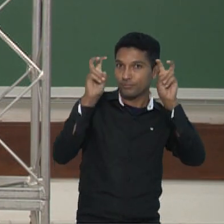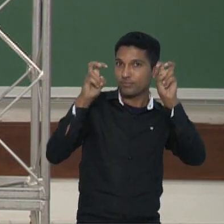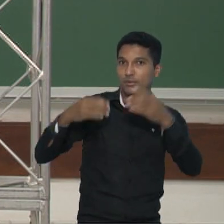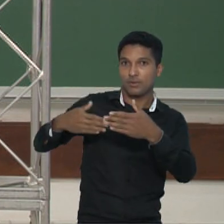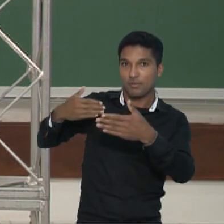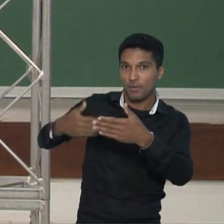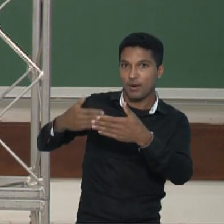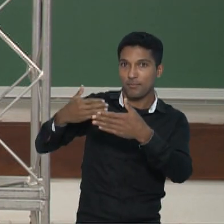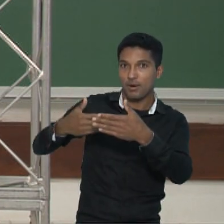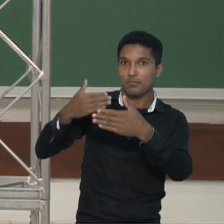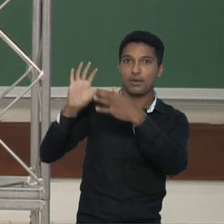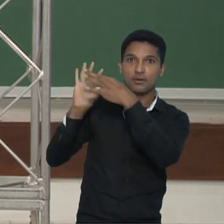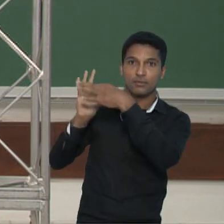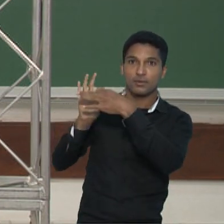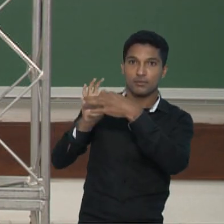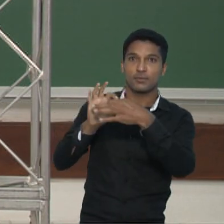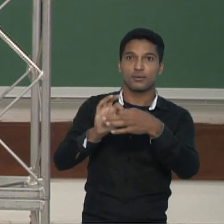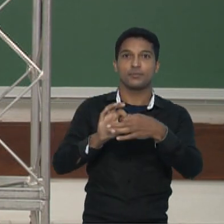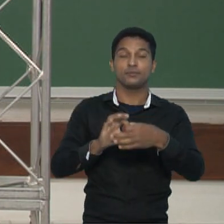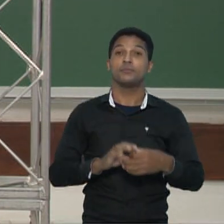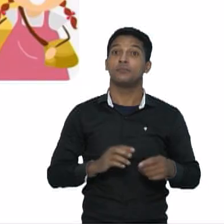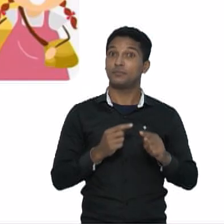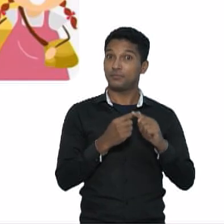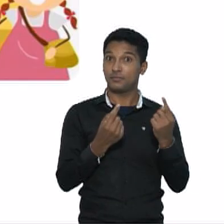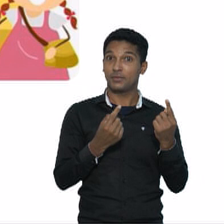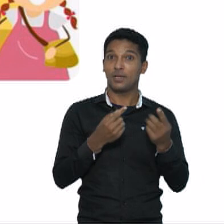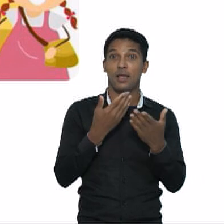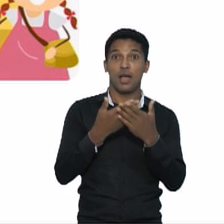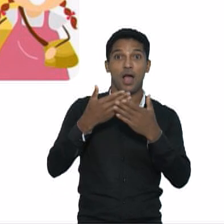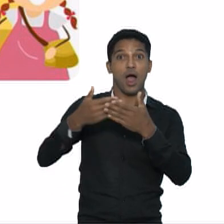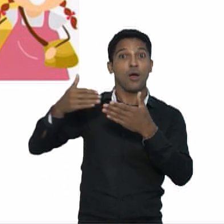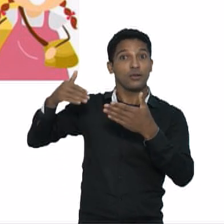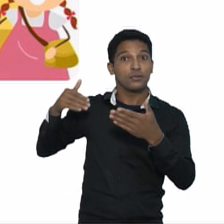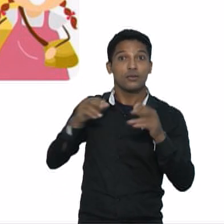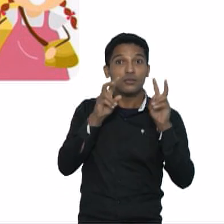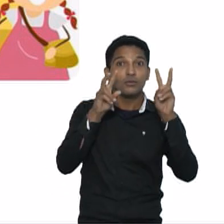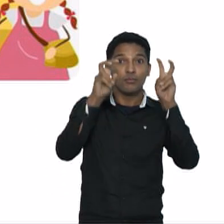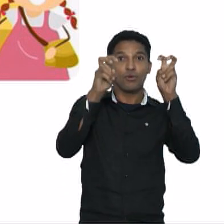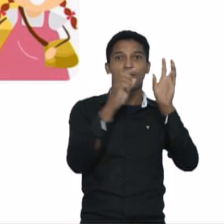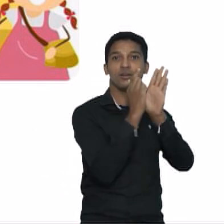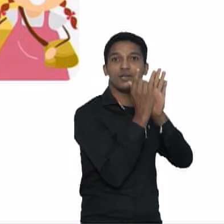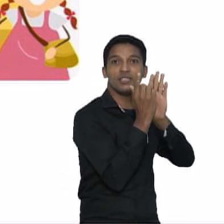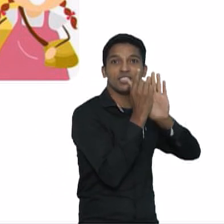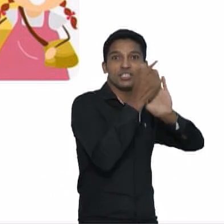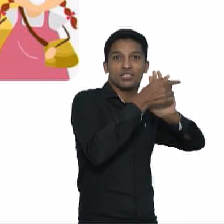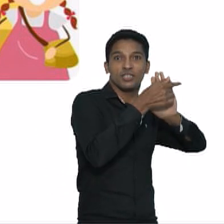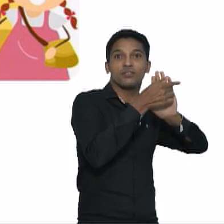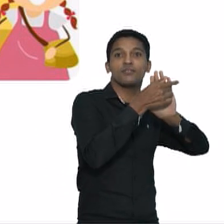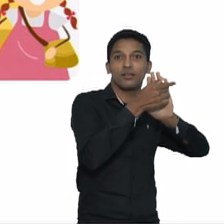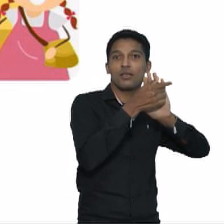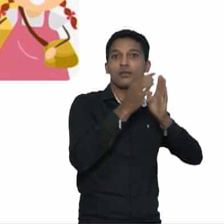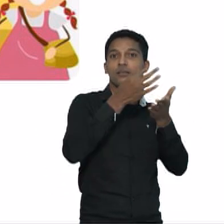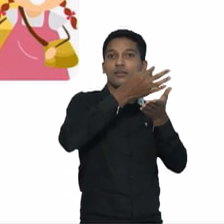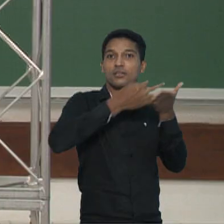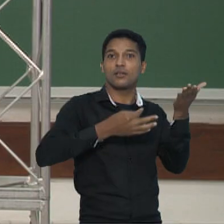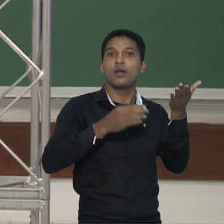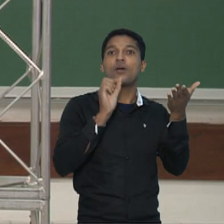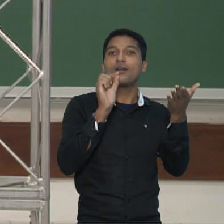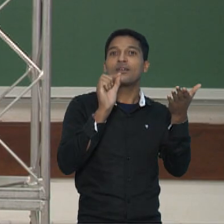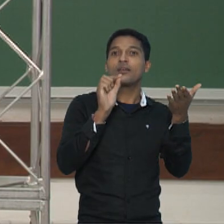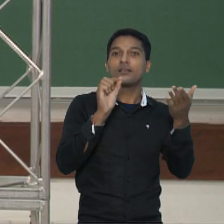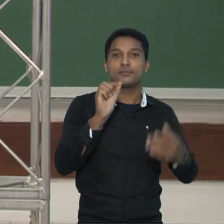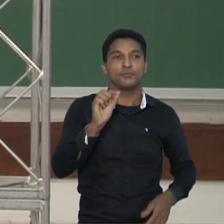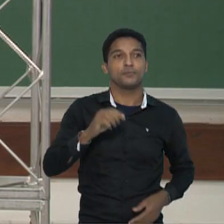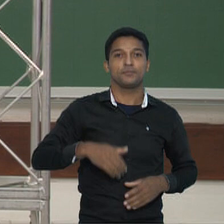o gênero textual que nós trabalhamos foi o gênero acróstico. Hoje, nós